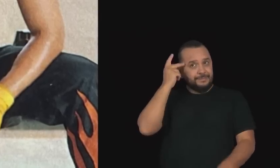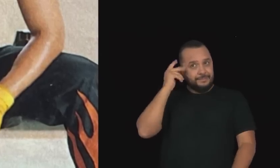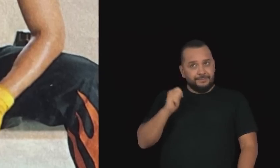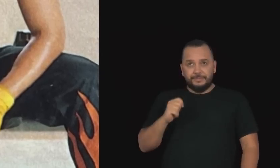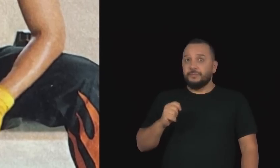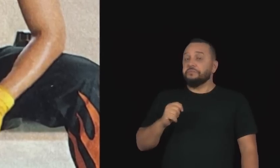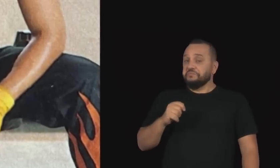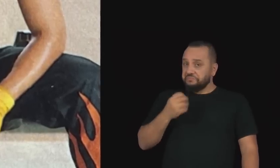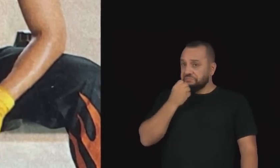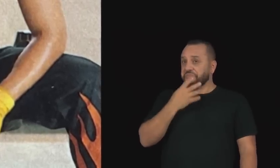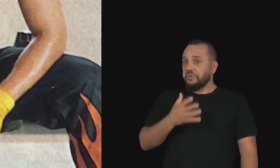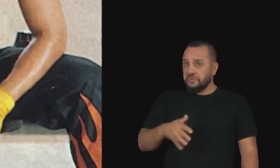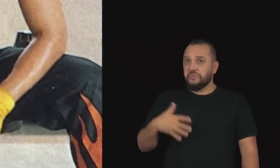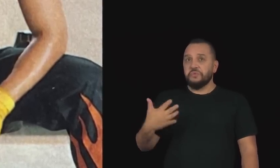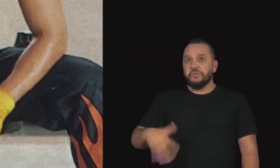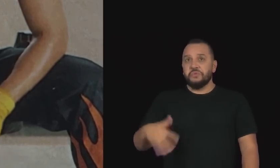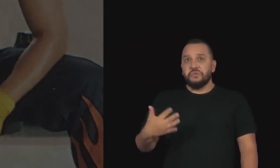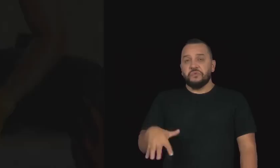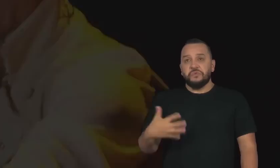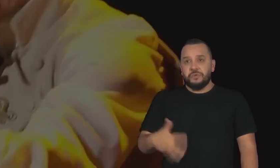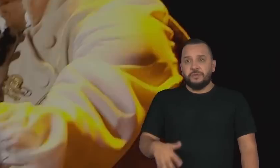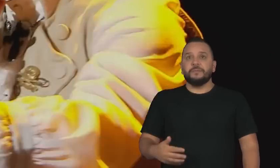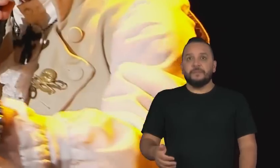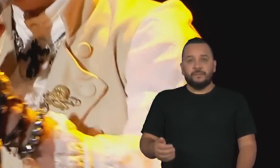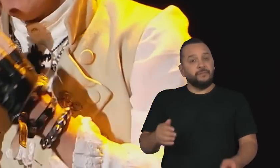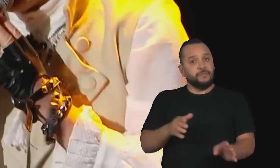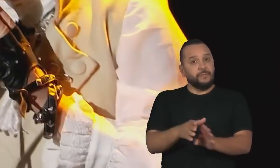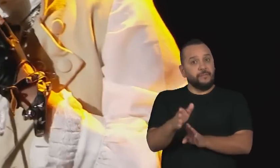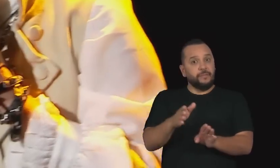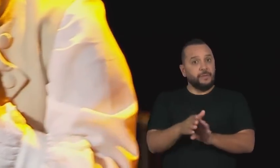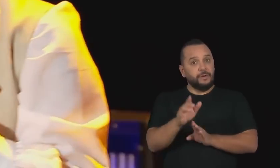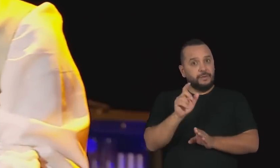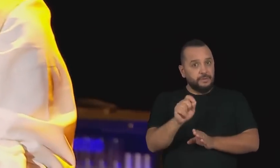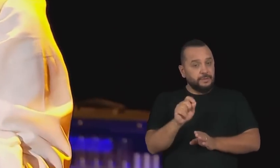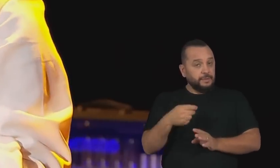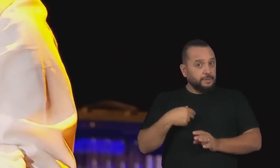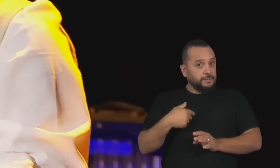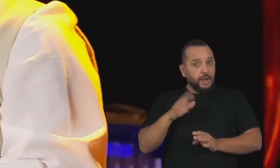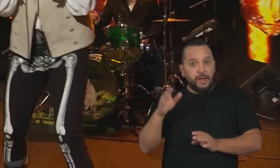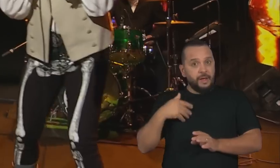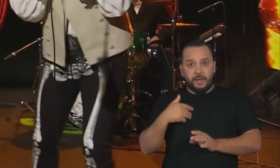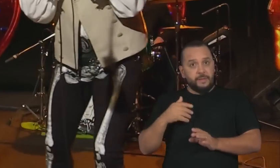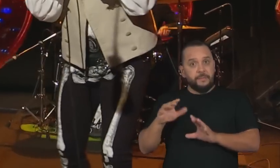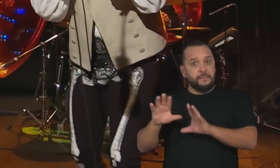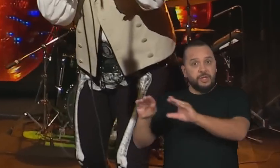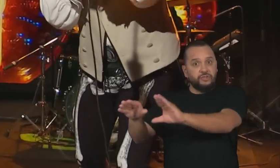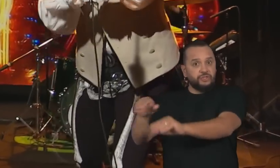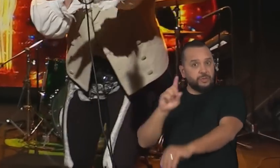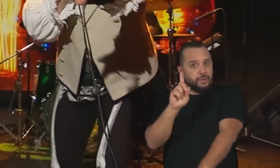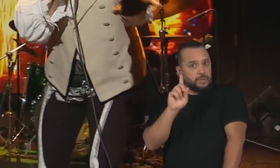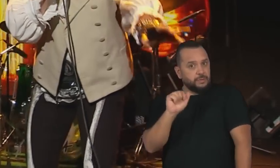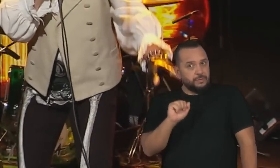é pouca coisa. Portanto, o nosso conselho é: melhor não contrariá-lo.